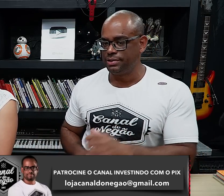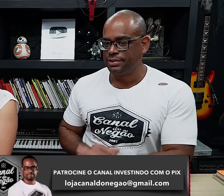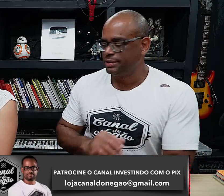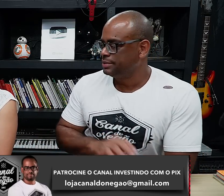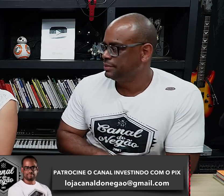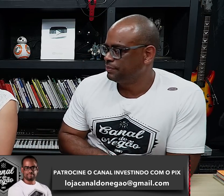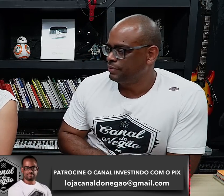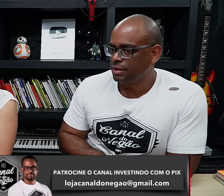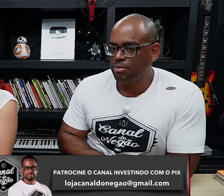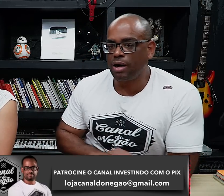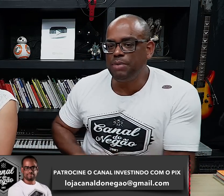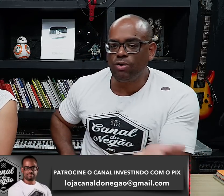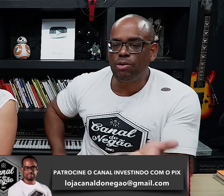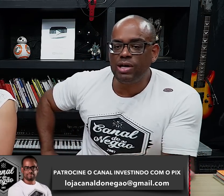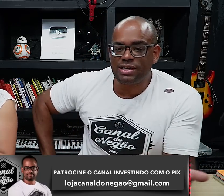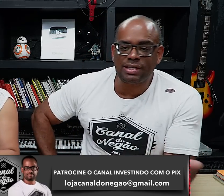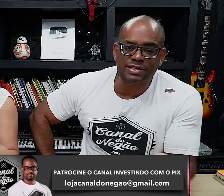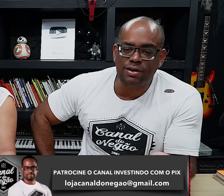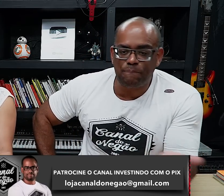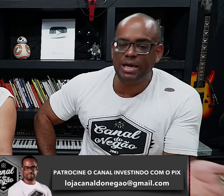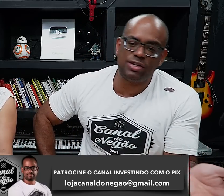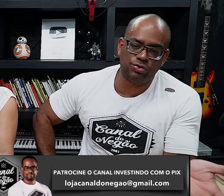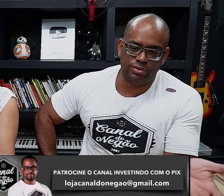humor. Meu amigo,